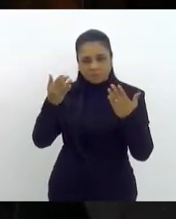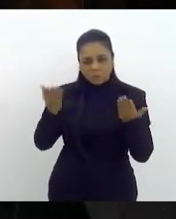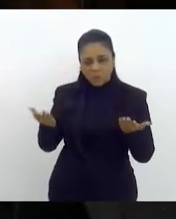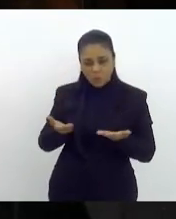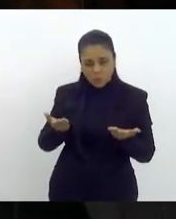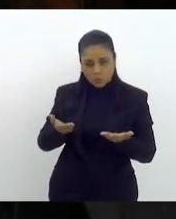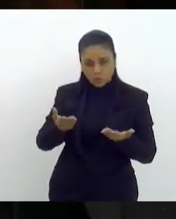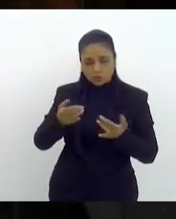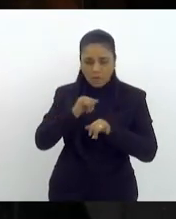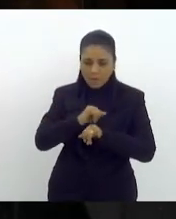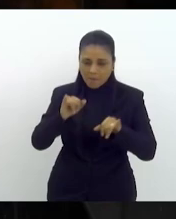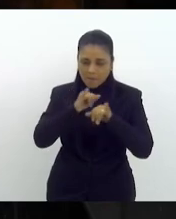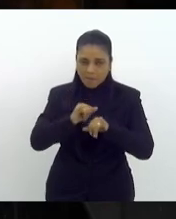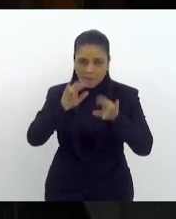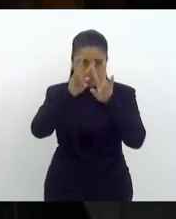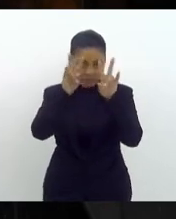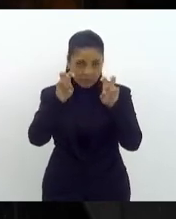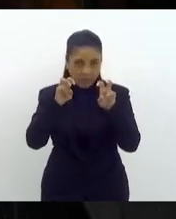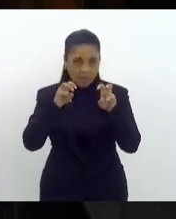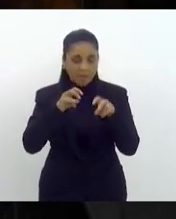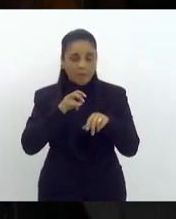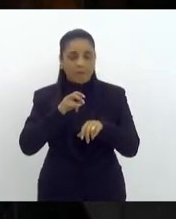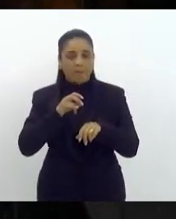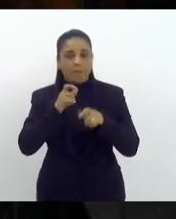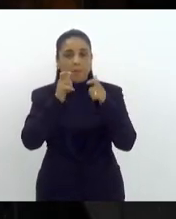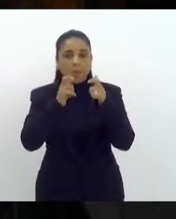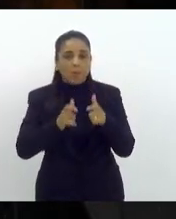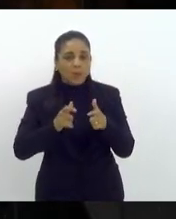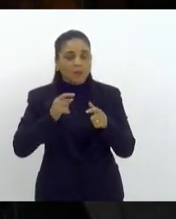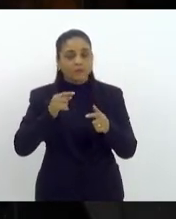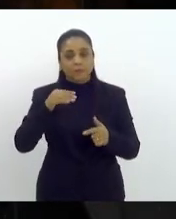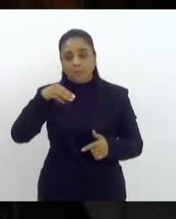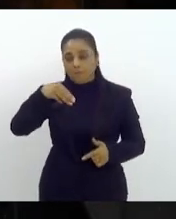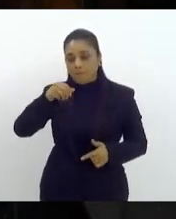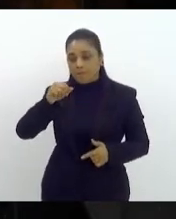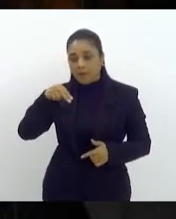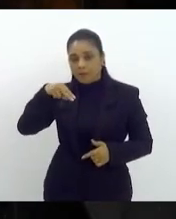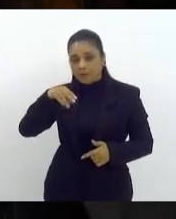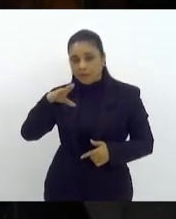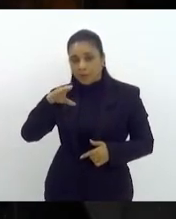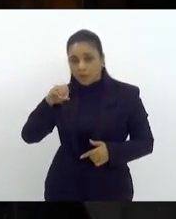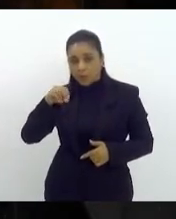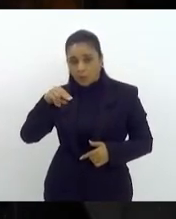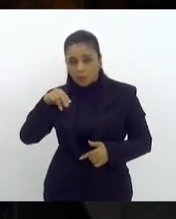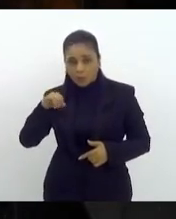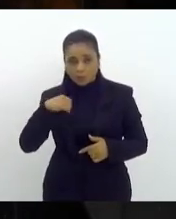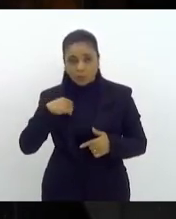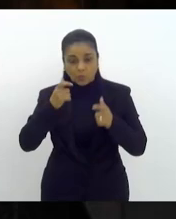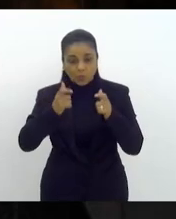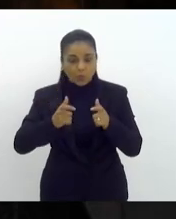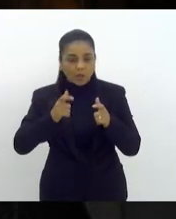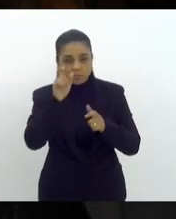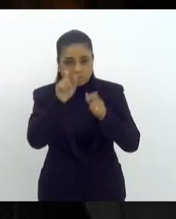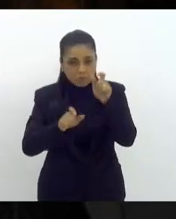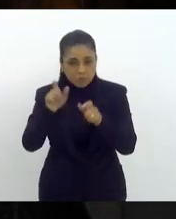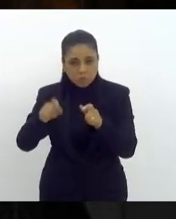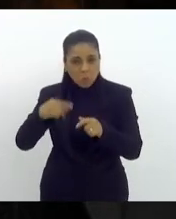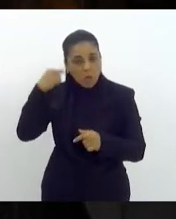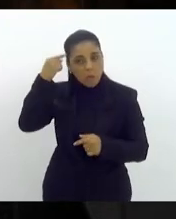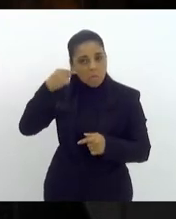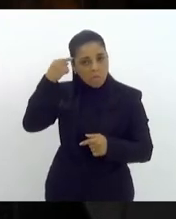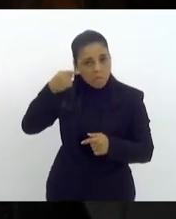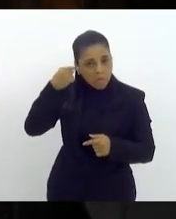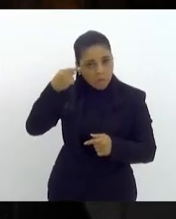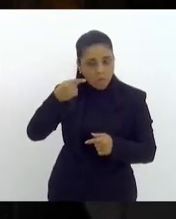em manicômico não é lugar de loucos não é daqueles que alguns acham que tem um parafuso a